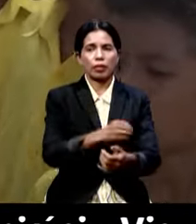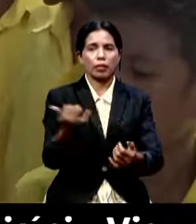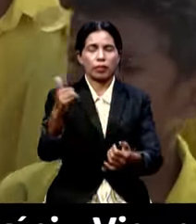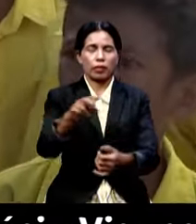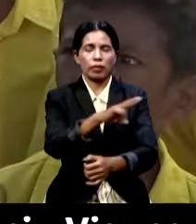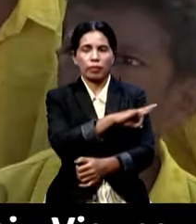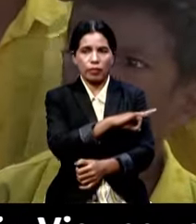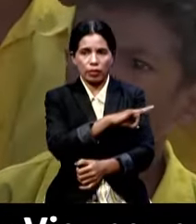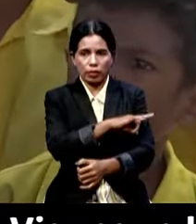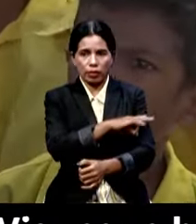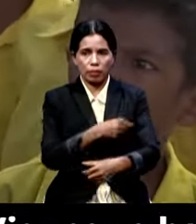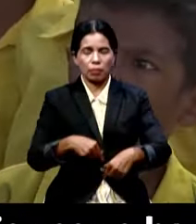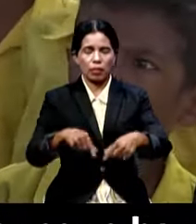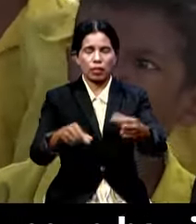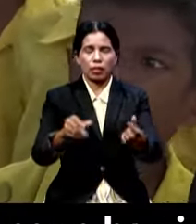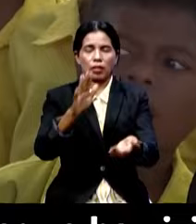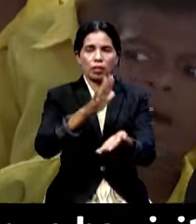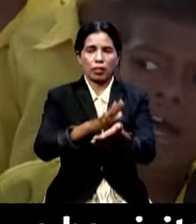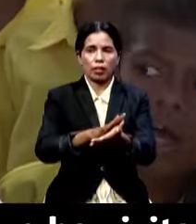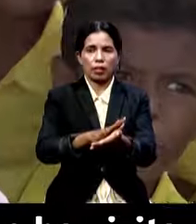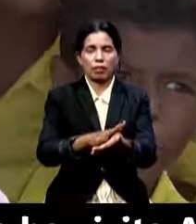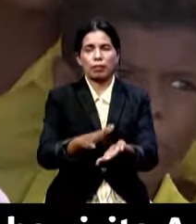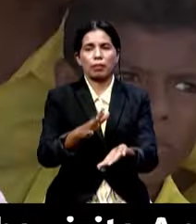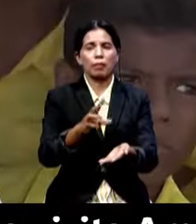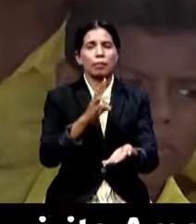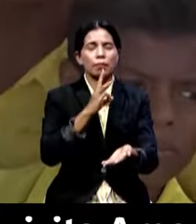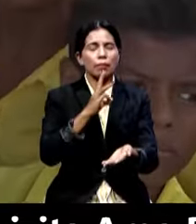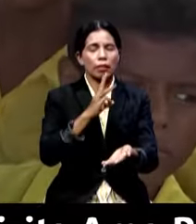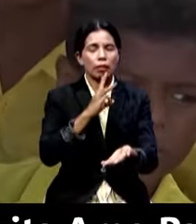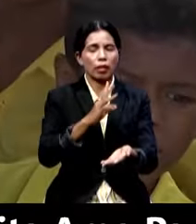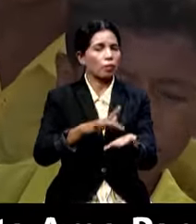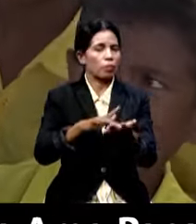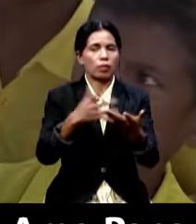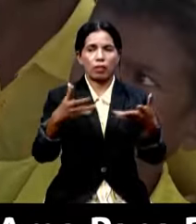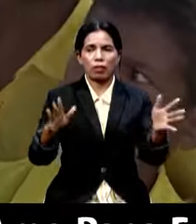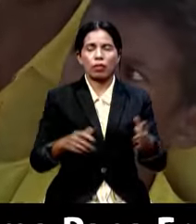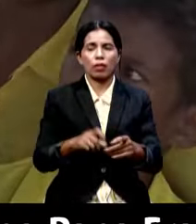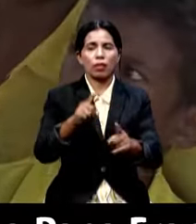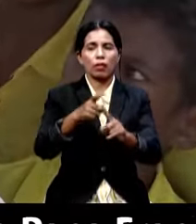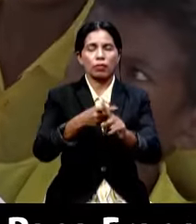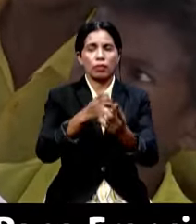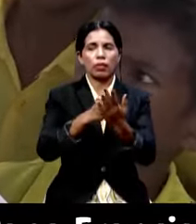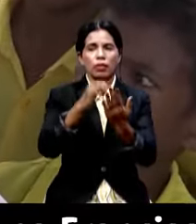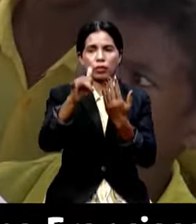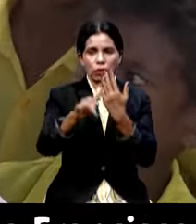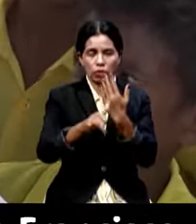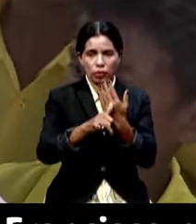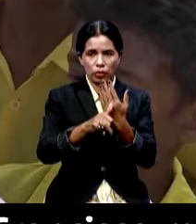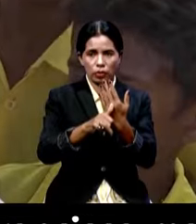sira rin ba kompras teto be malirin, ay moruk mak lahi. Ya fulan, agora fulan jilu,